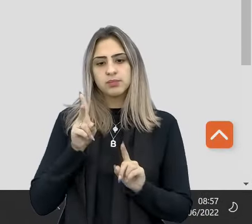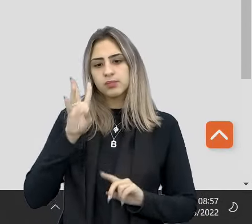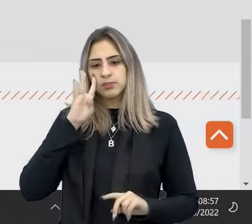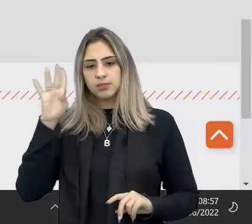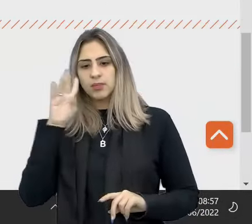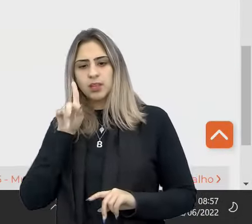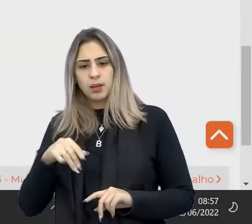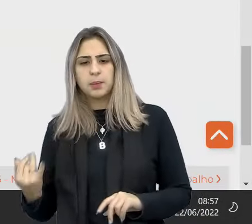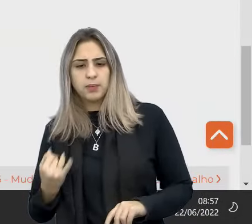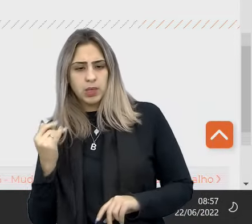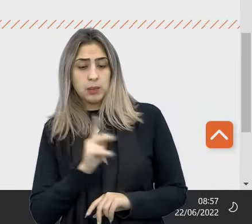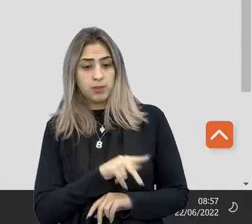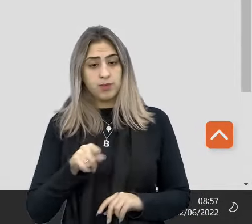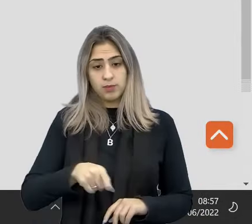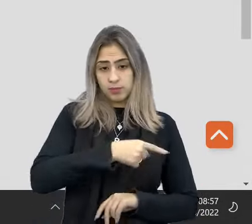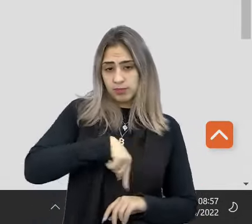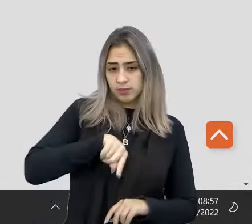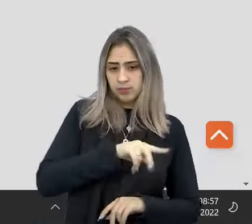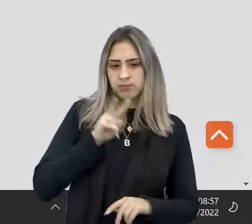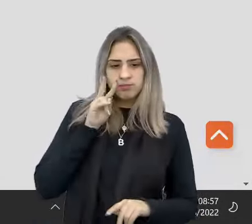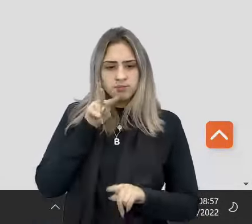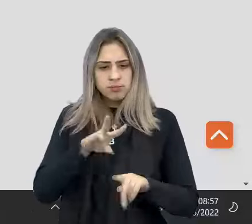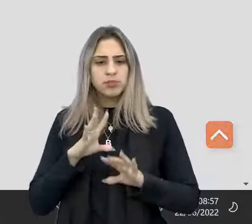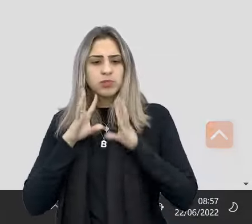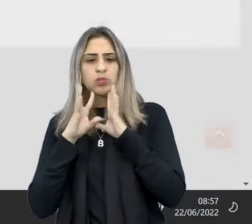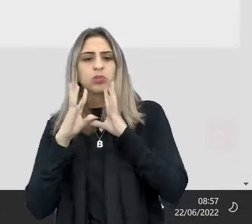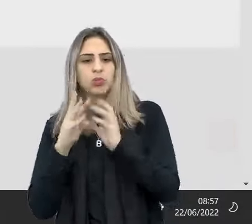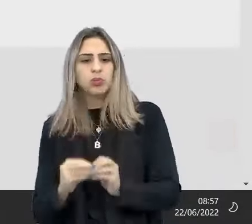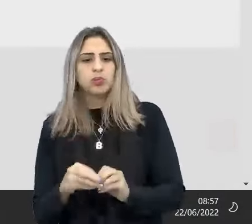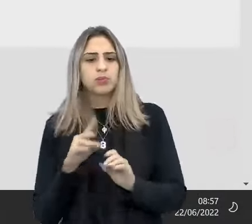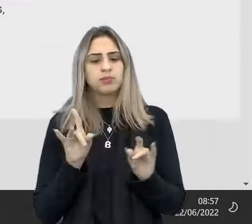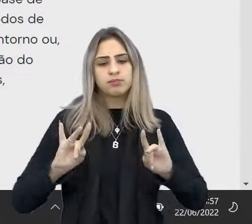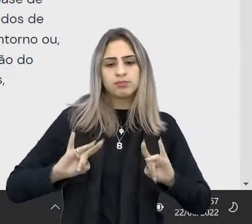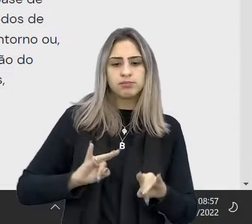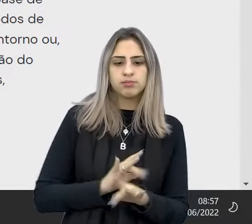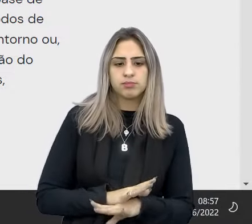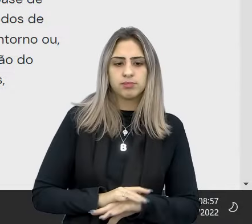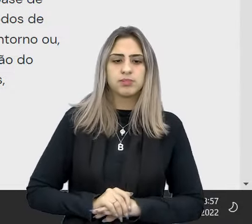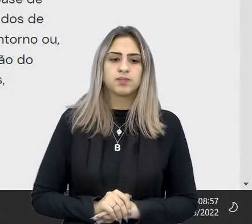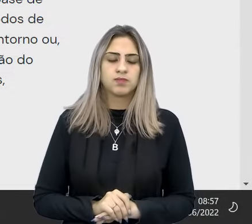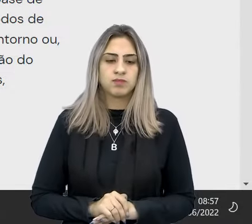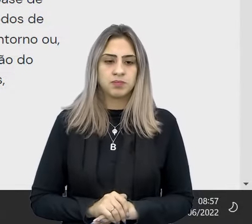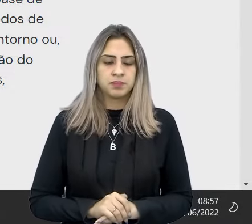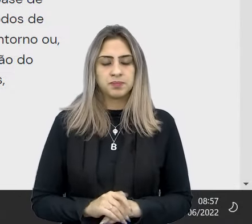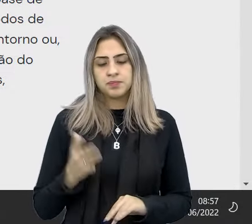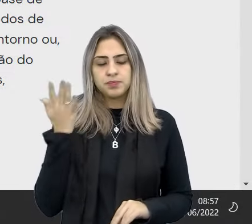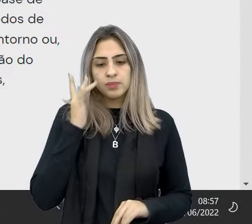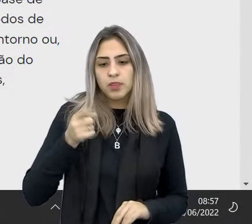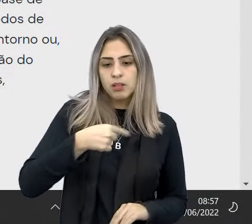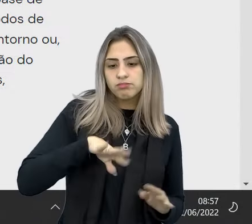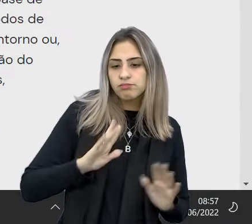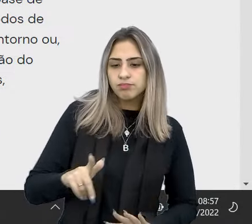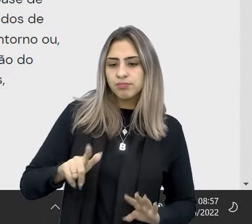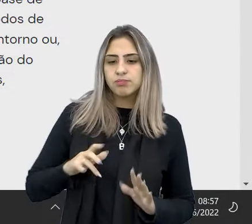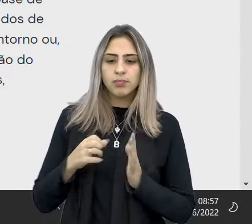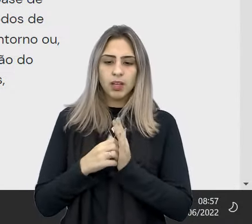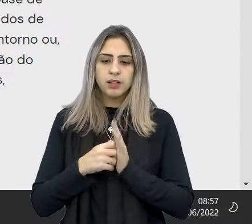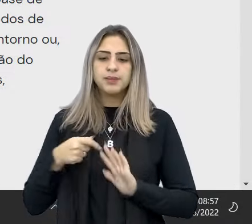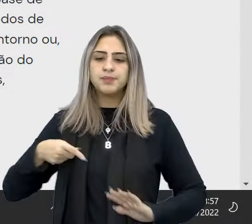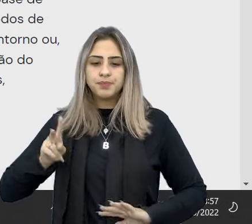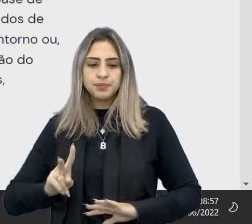É importante, professores, que vocês revisitem isso agora, né, nesse fechamento. Eu não sei se vocês já tinham acessado, a gente